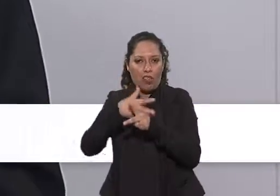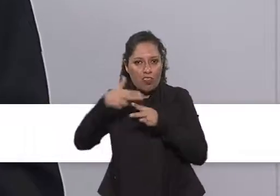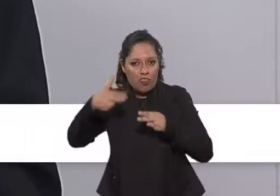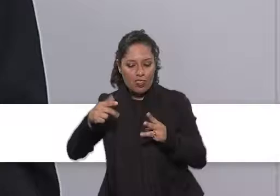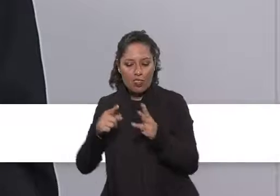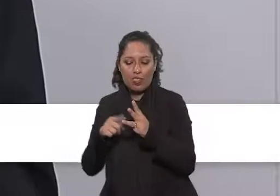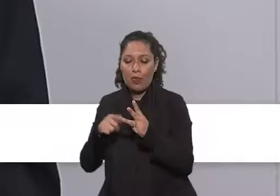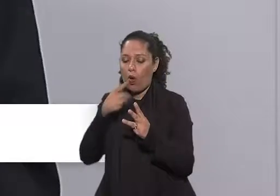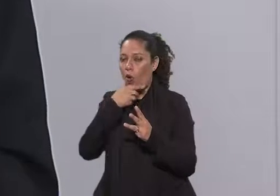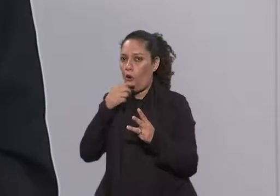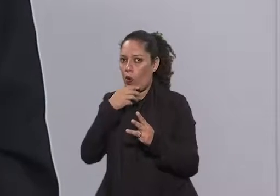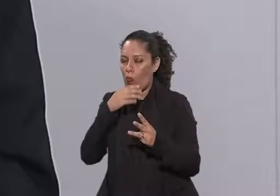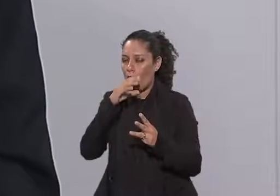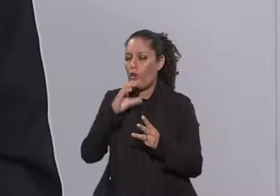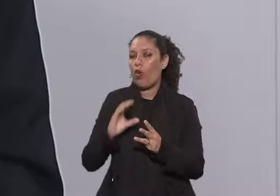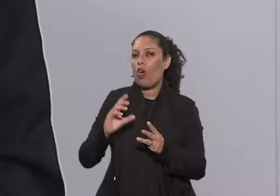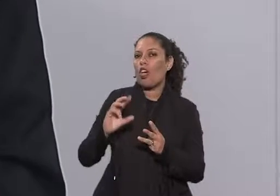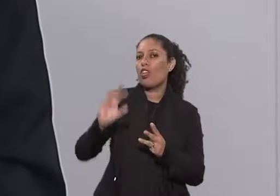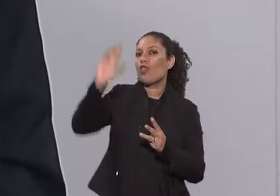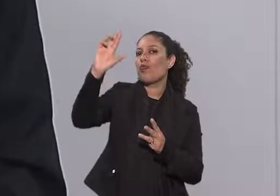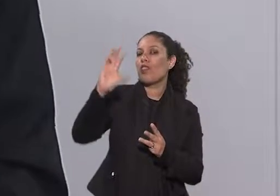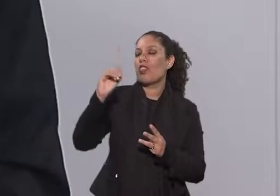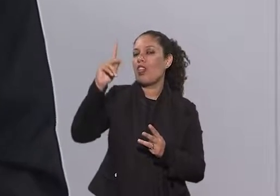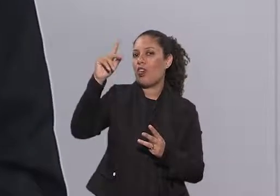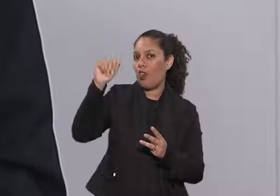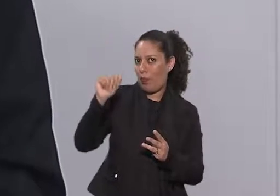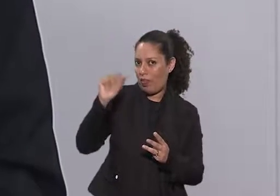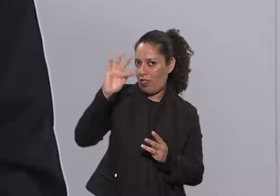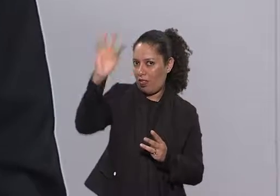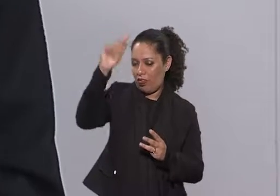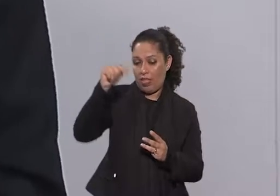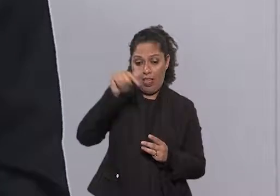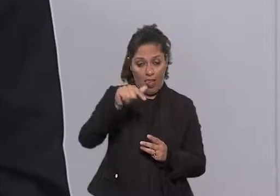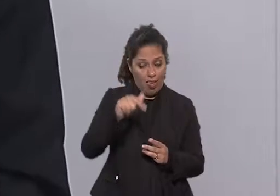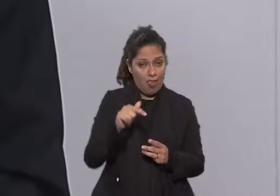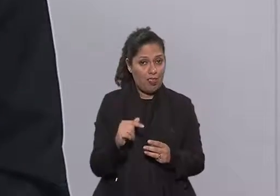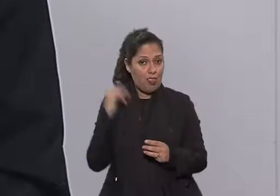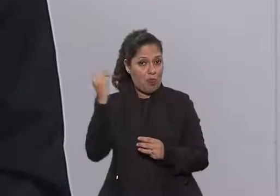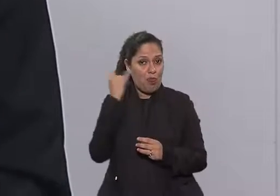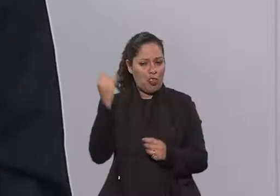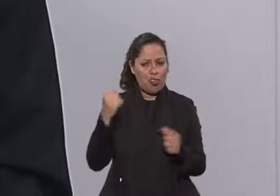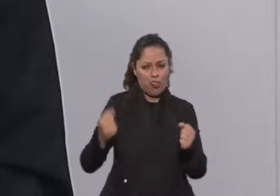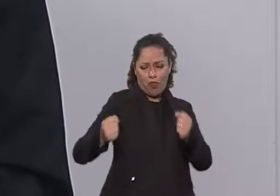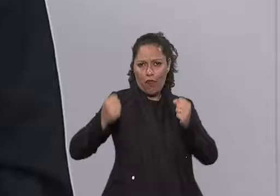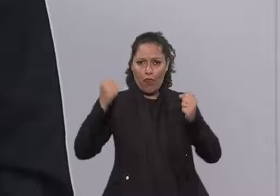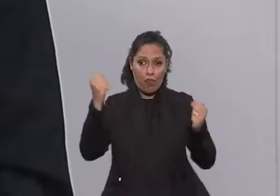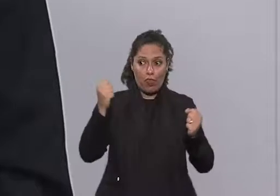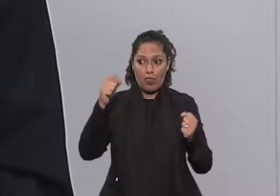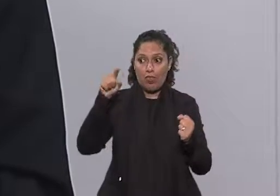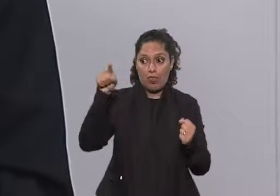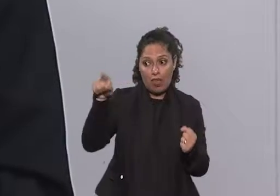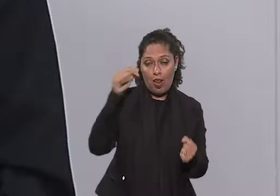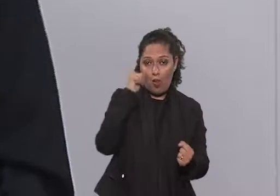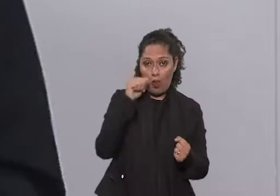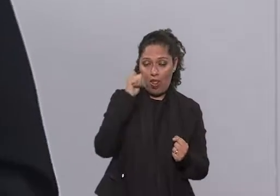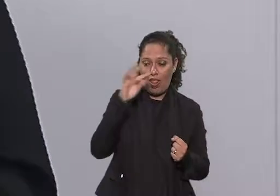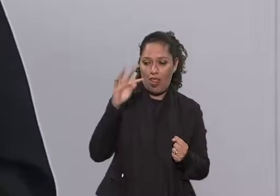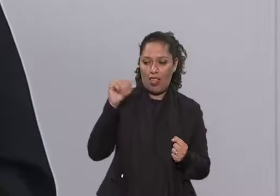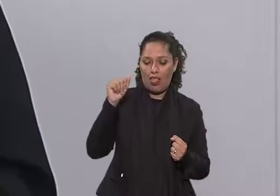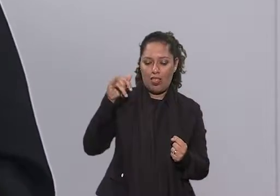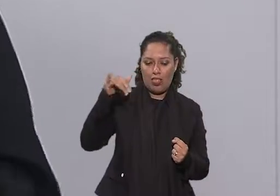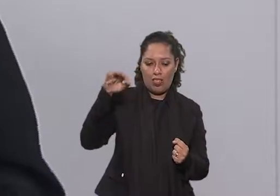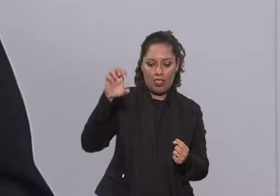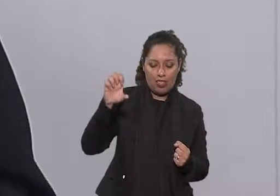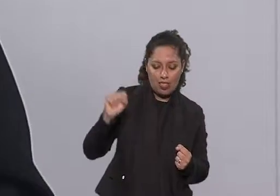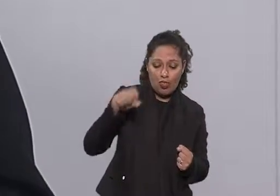esquerda e também o mário love que coordena e a taça das favelas ganhou uma importância ganhou força tanto que a família está